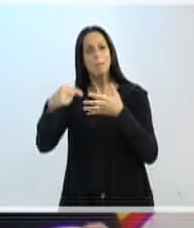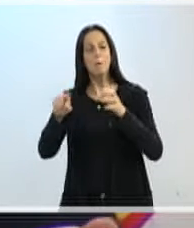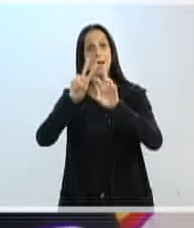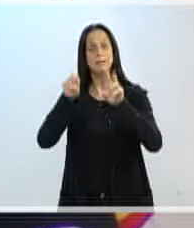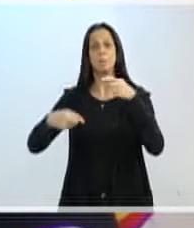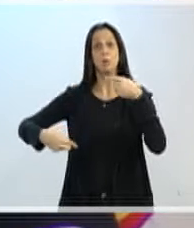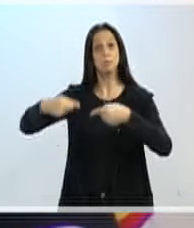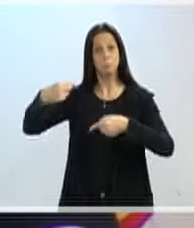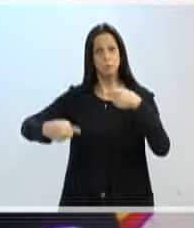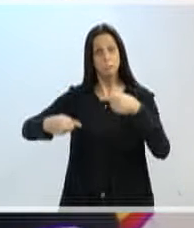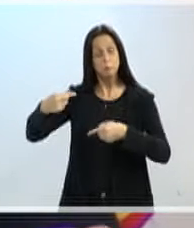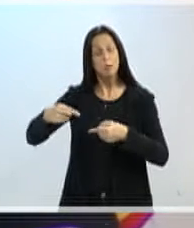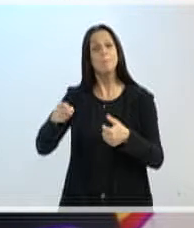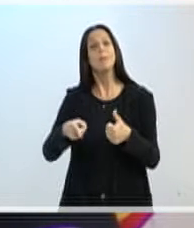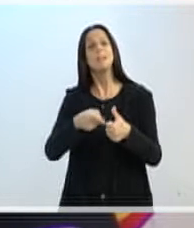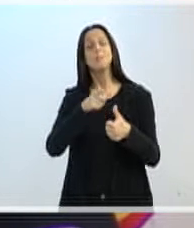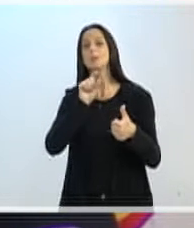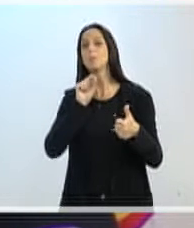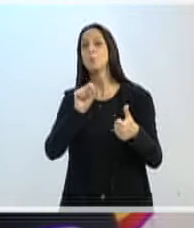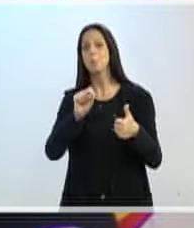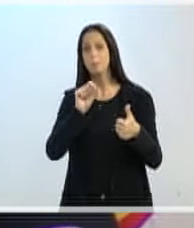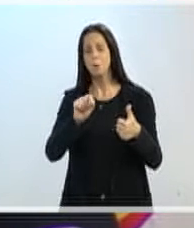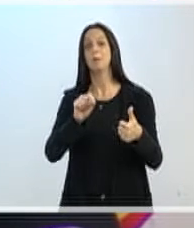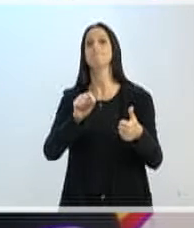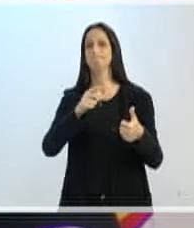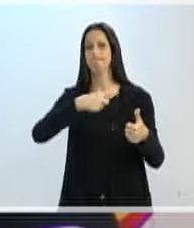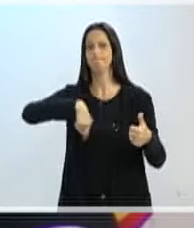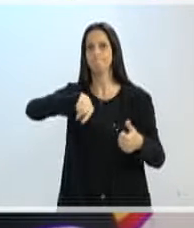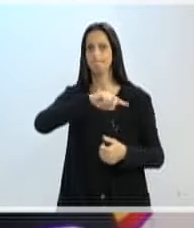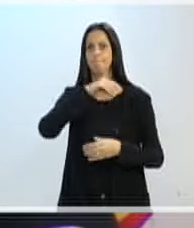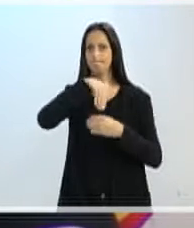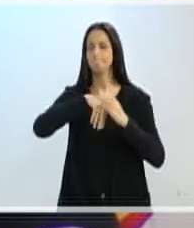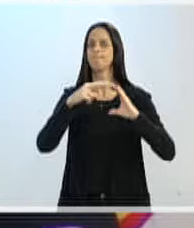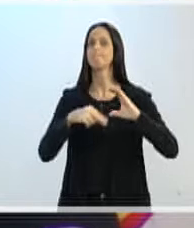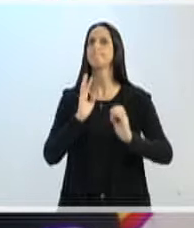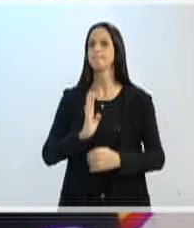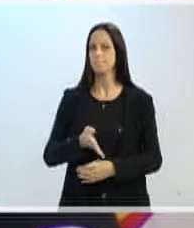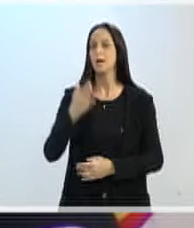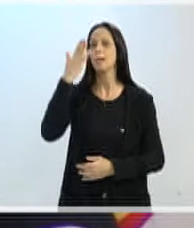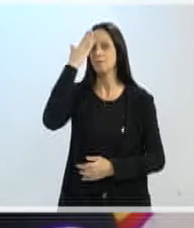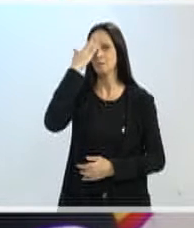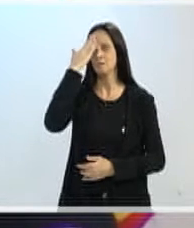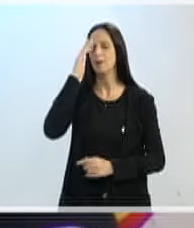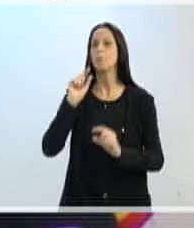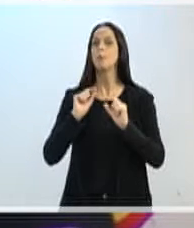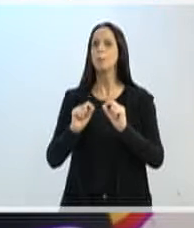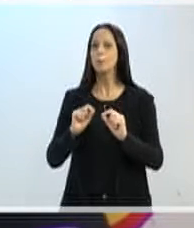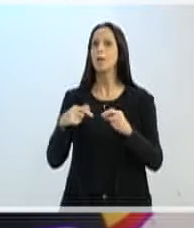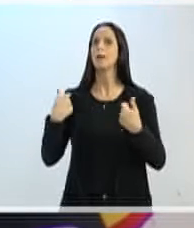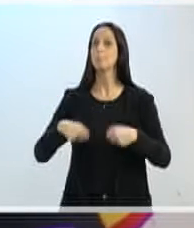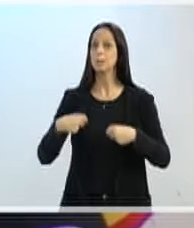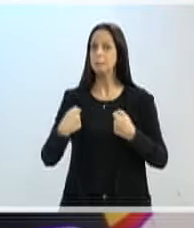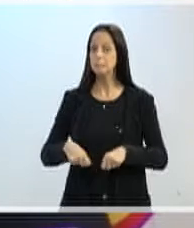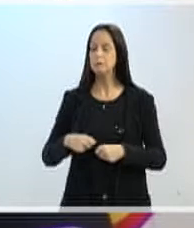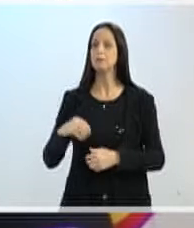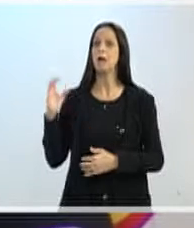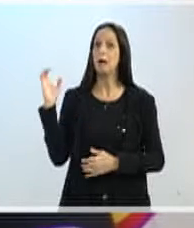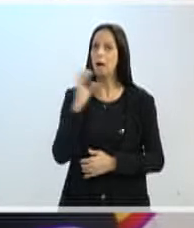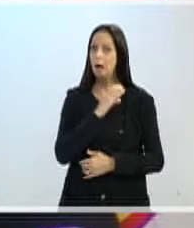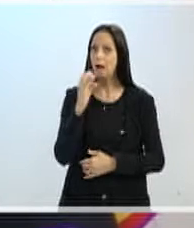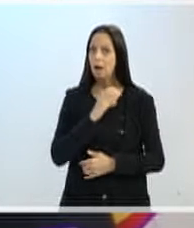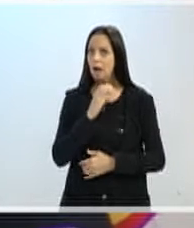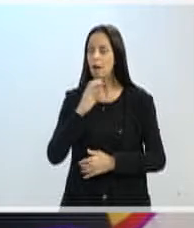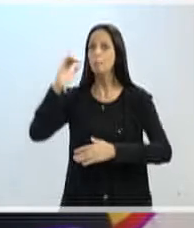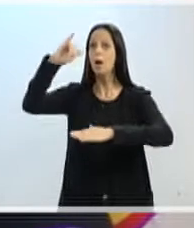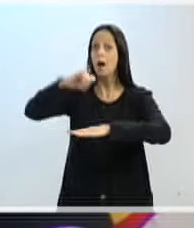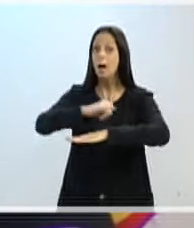que salienta é de pleno conhecimento desta casa. Trata-se da necessidade de avançarmos no balizamento noturno em nosso